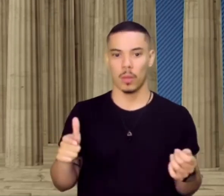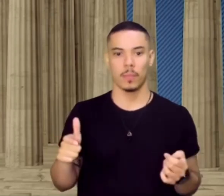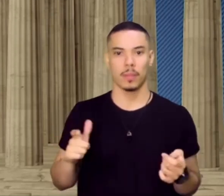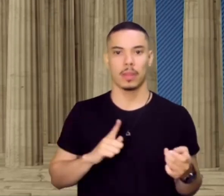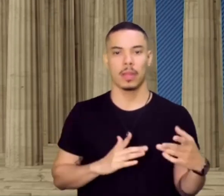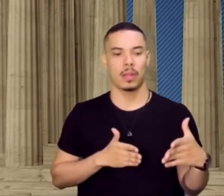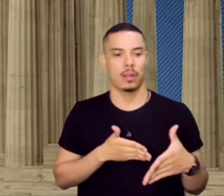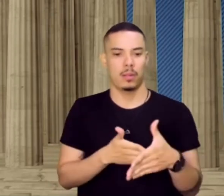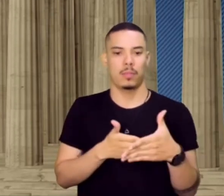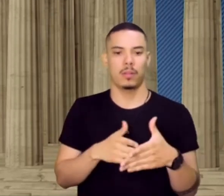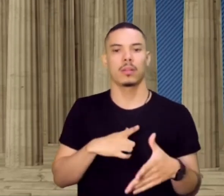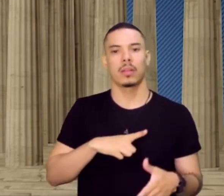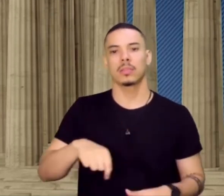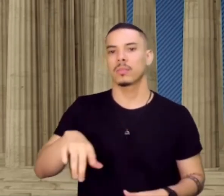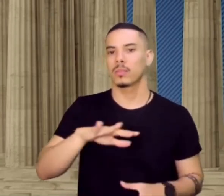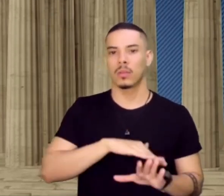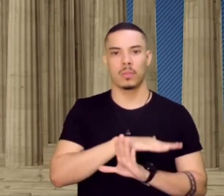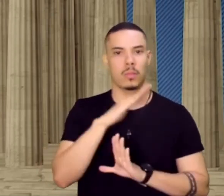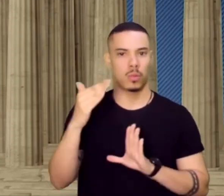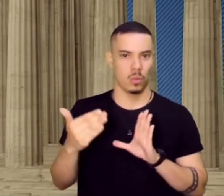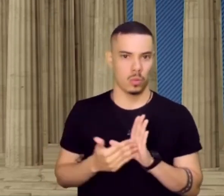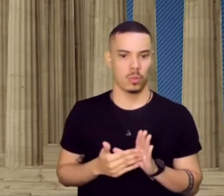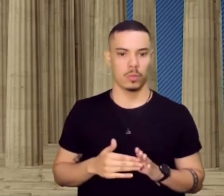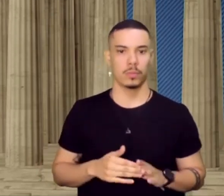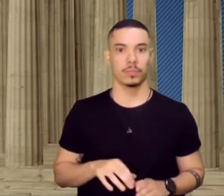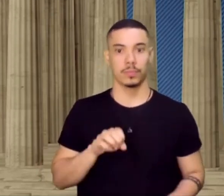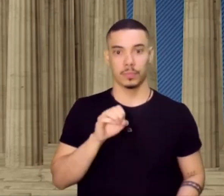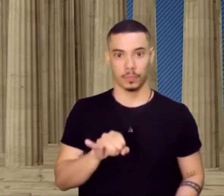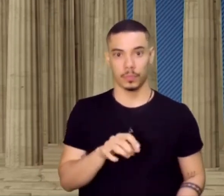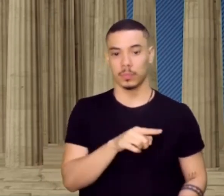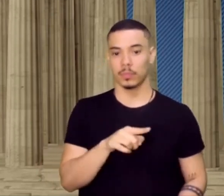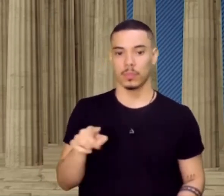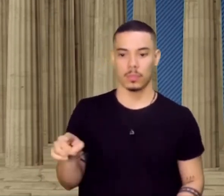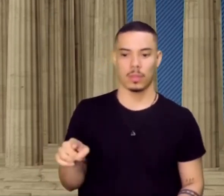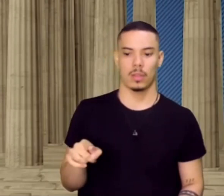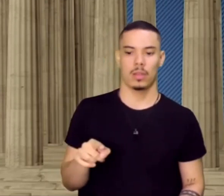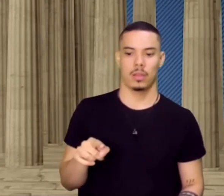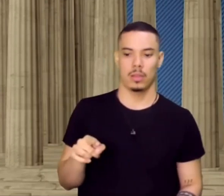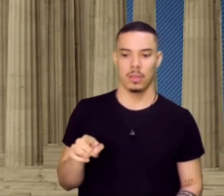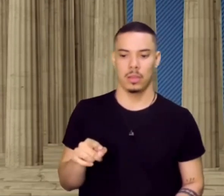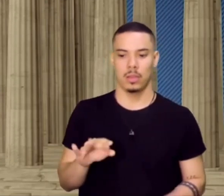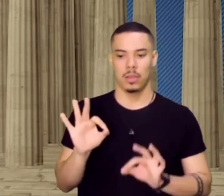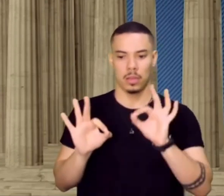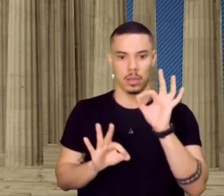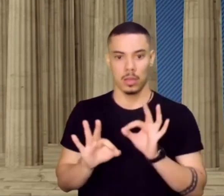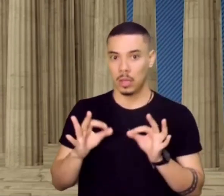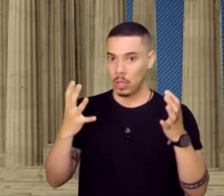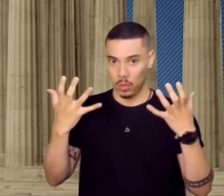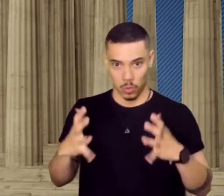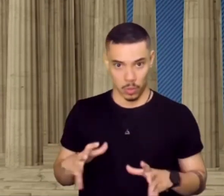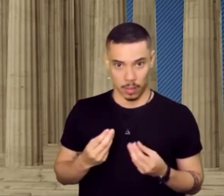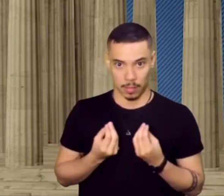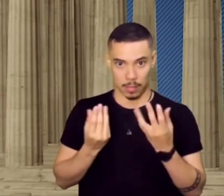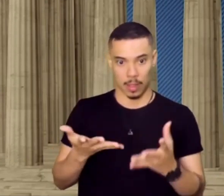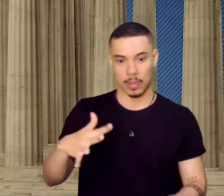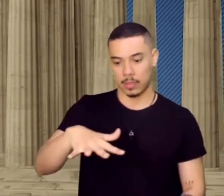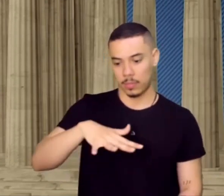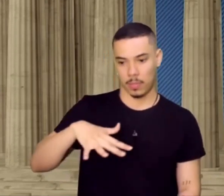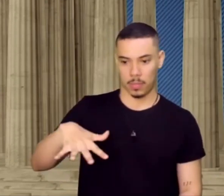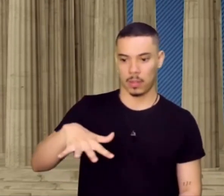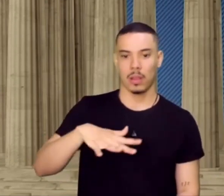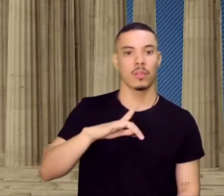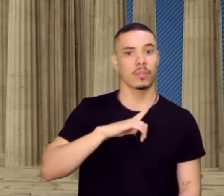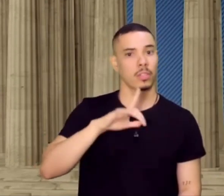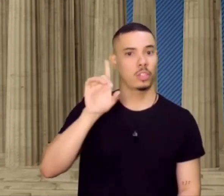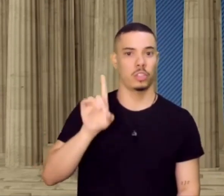mas ele é grande e tem espaço para todos. Basta você, se alguém não queira te dar o espaço para você e você tem